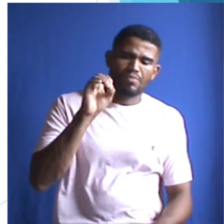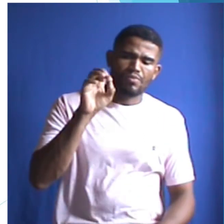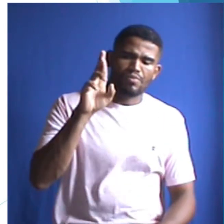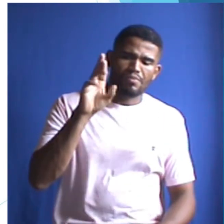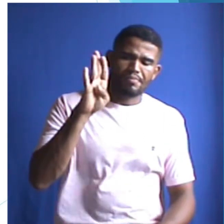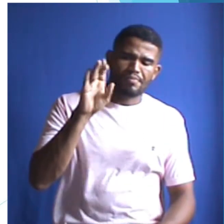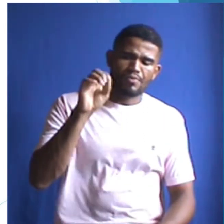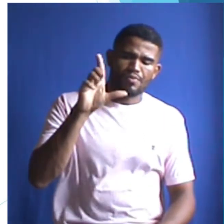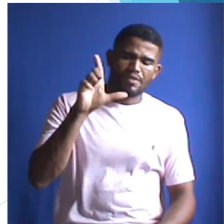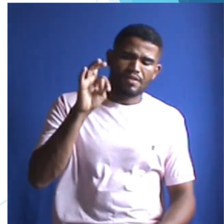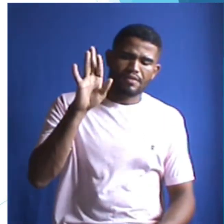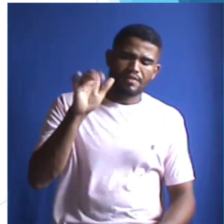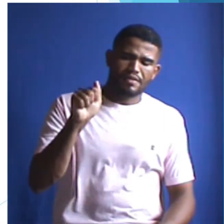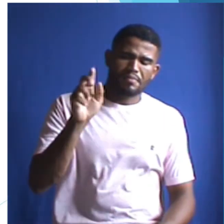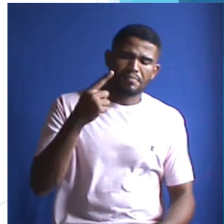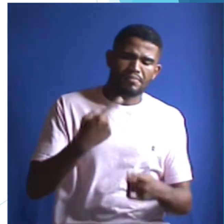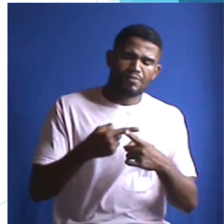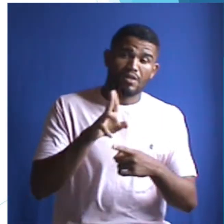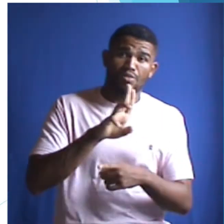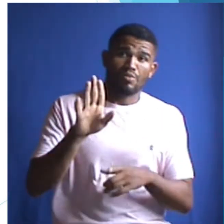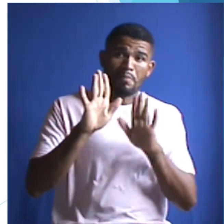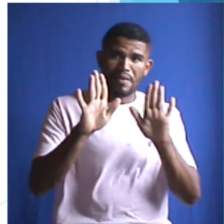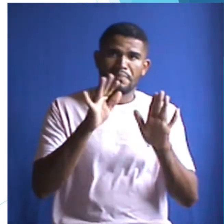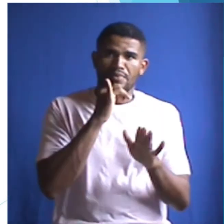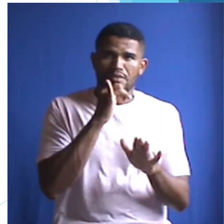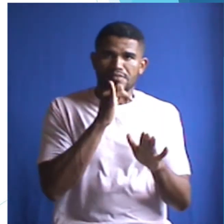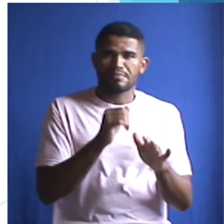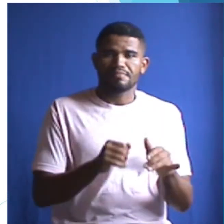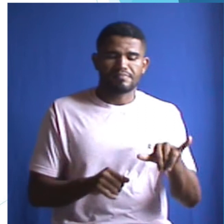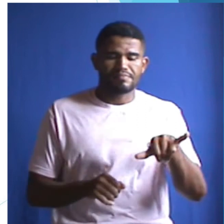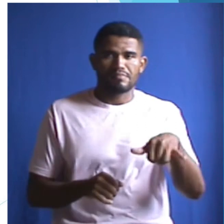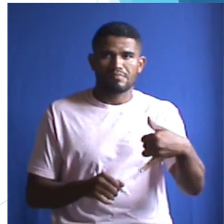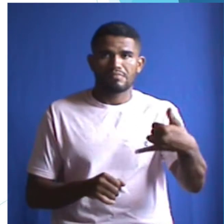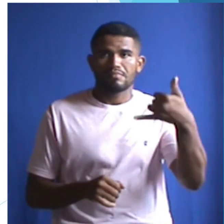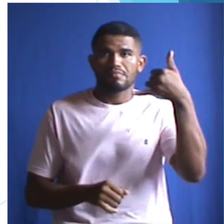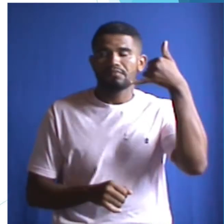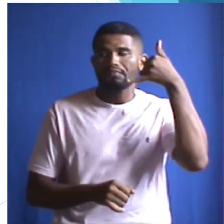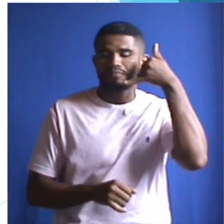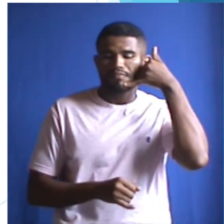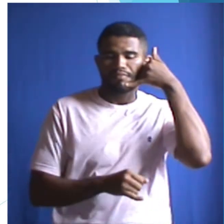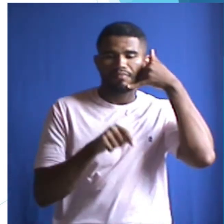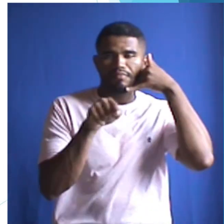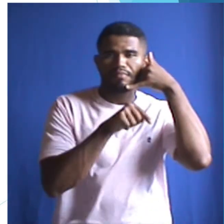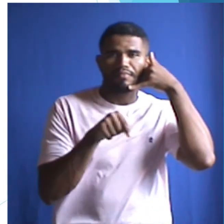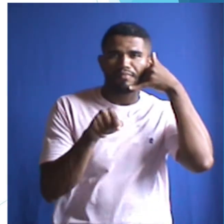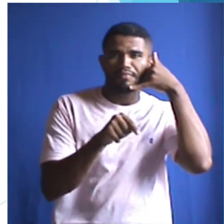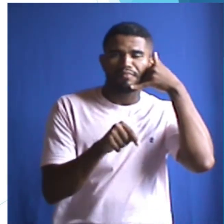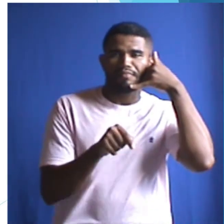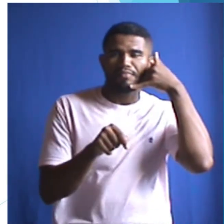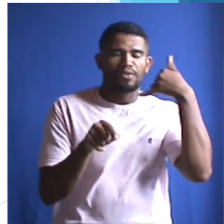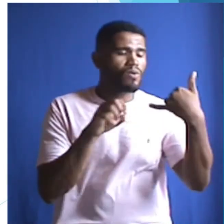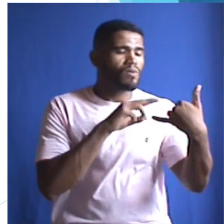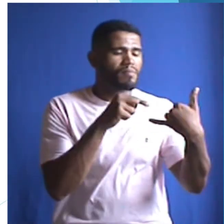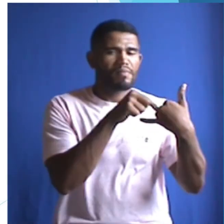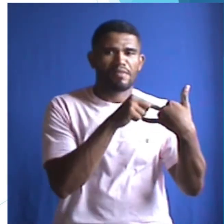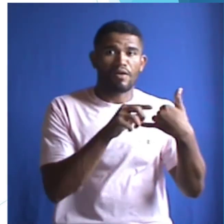telefone e borboleta se chamar telefone. Mas se eu passar para vocês o sinal de telefone em Libras